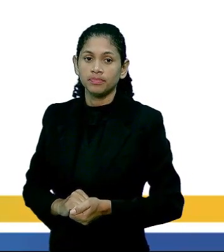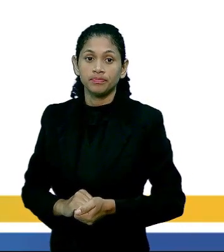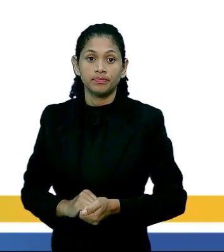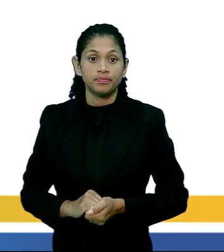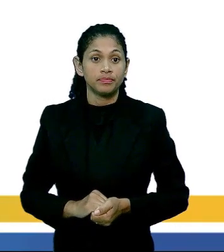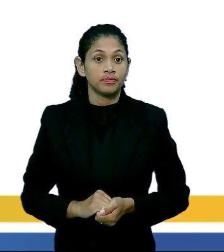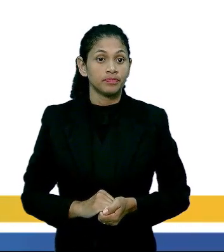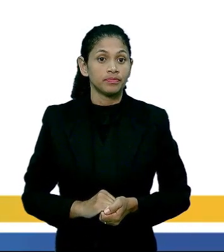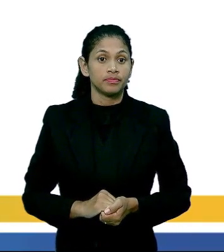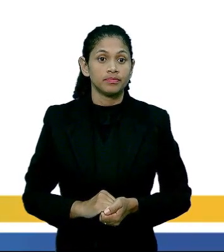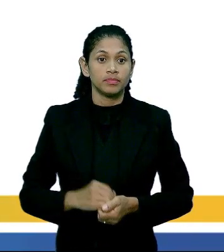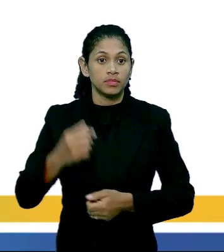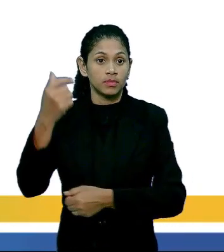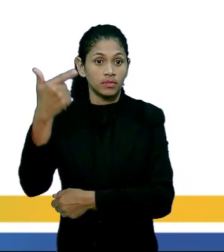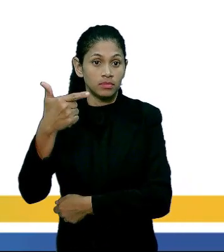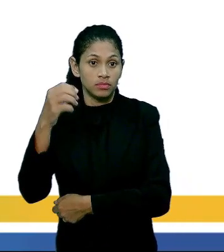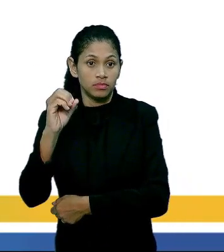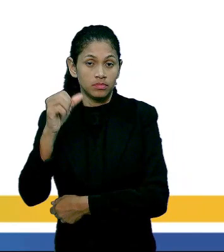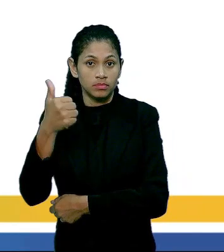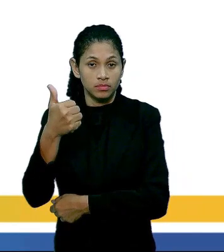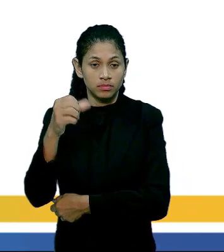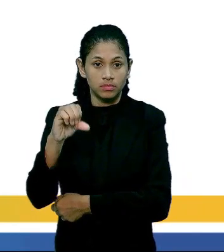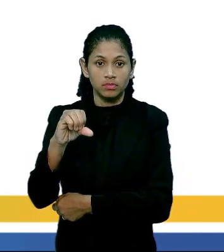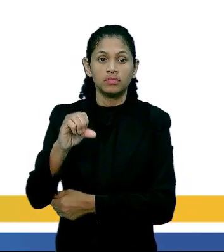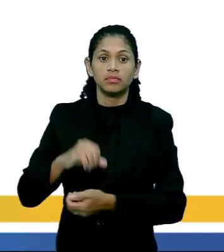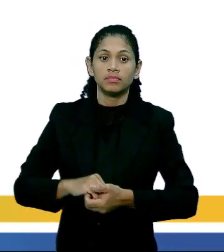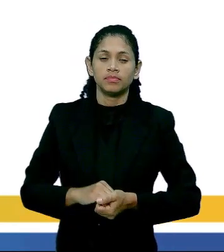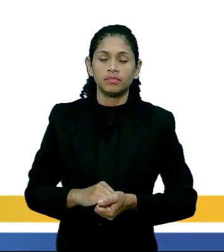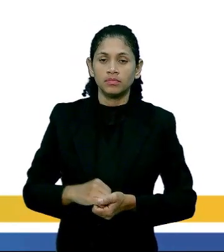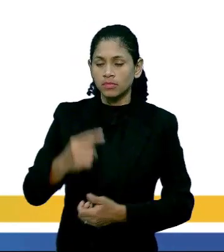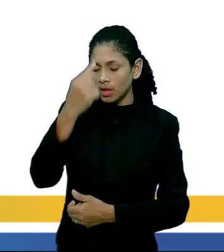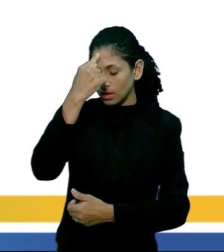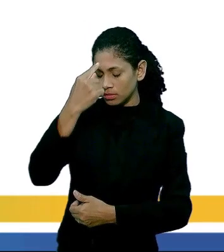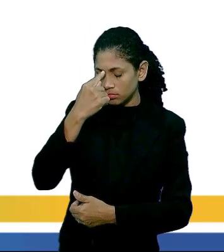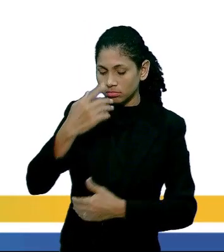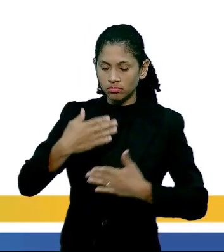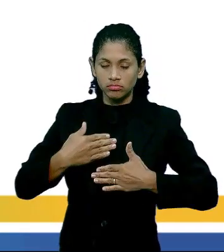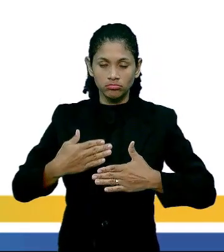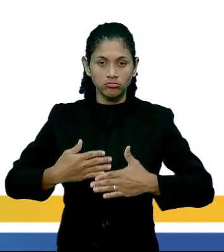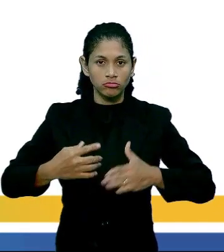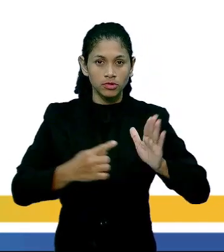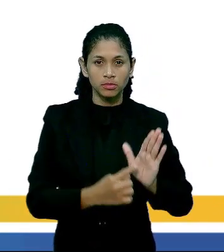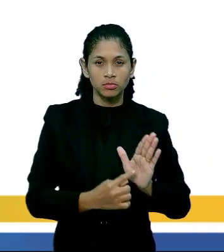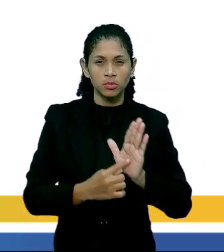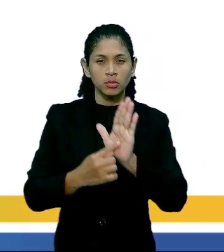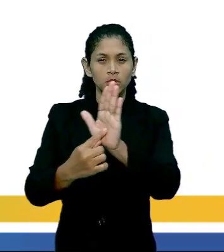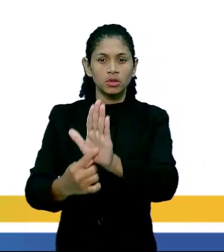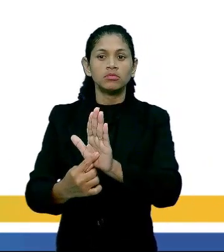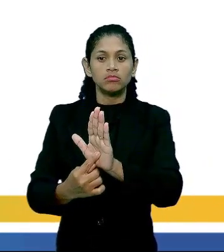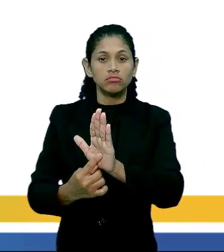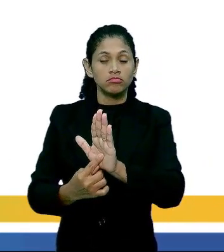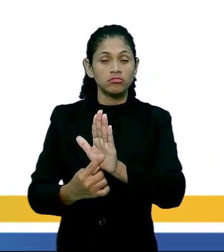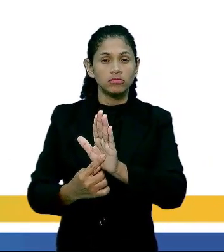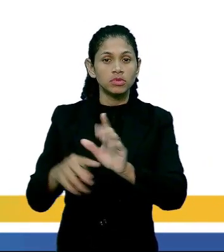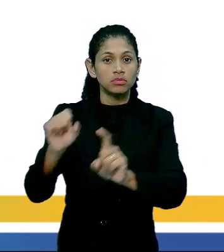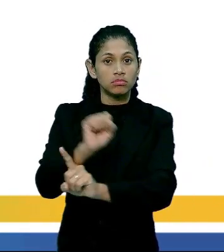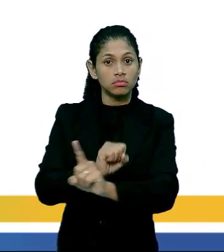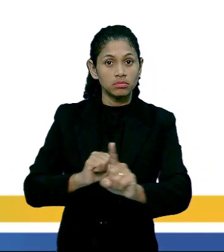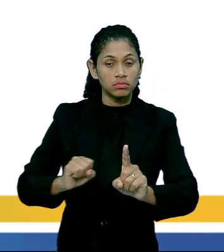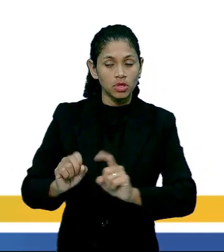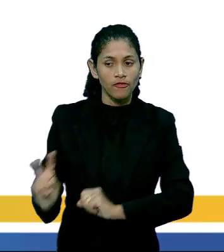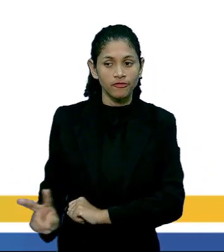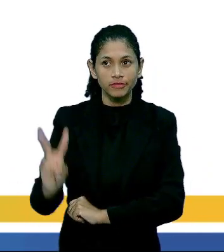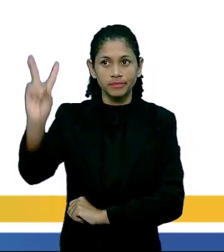Também de 2019, a imagem corporal tem recebido grande destaque e valorização na